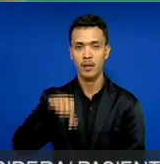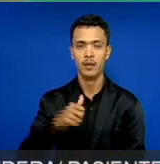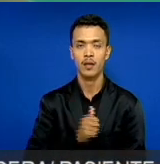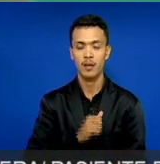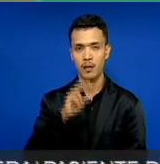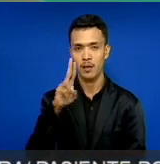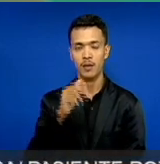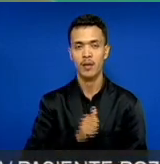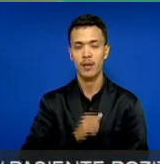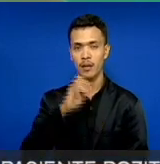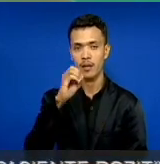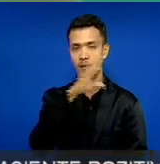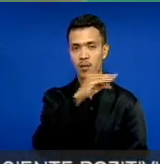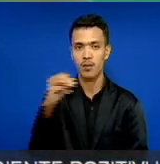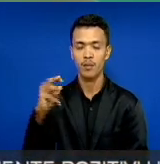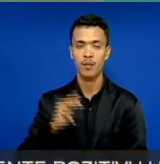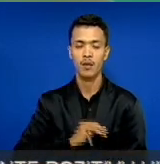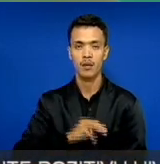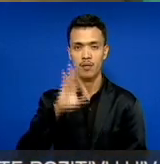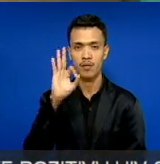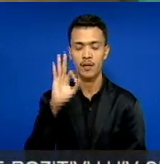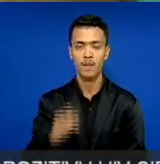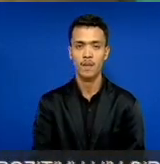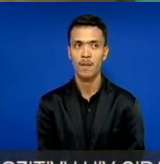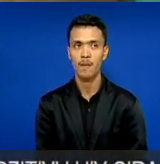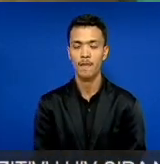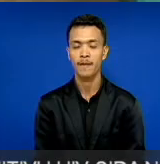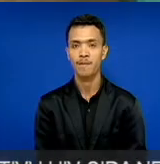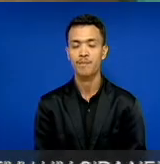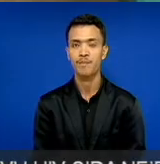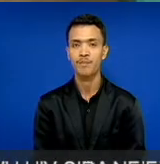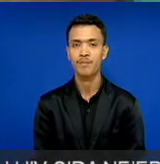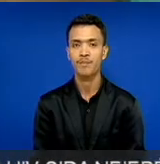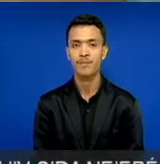Ainaru, no Manufahi. Timóteo Guzmão, Ercila Rego, RTTL.